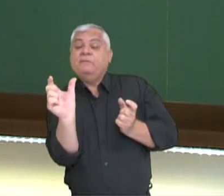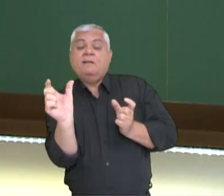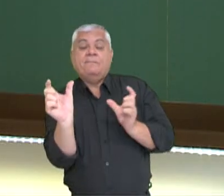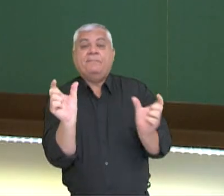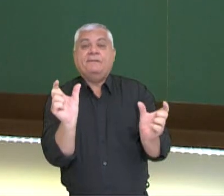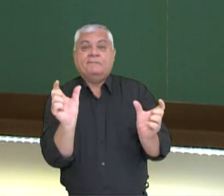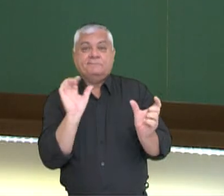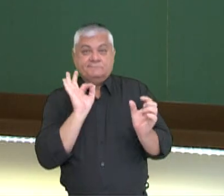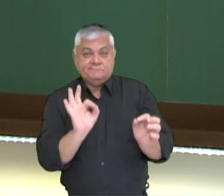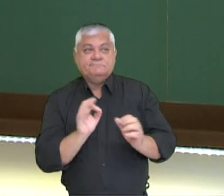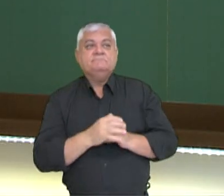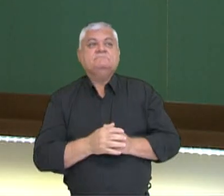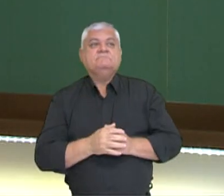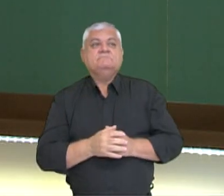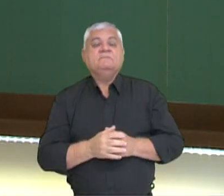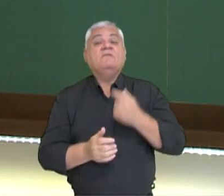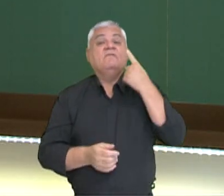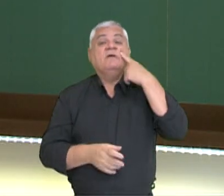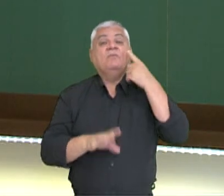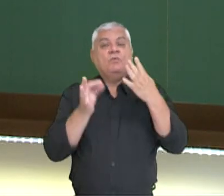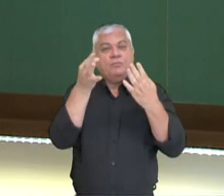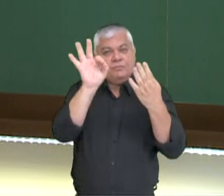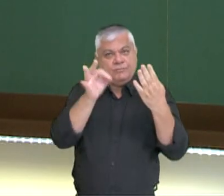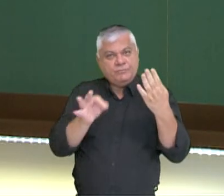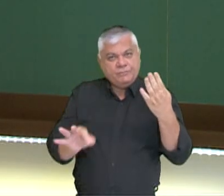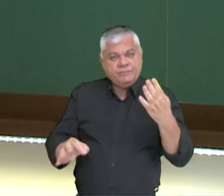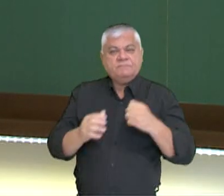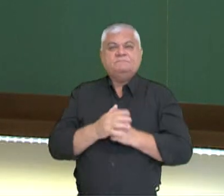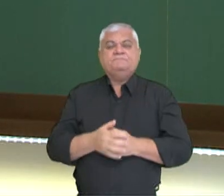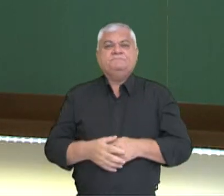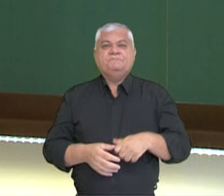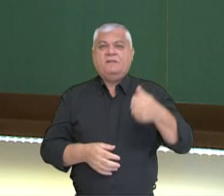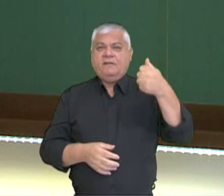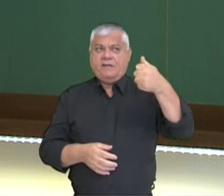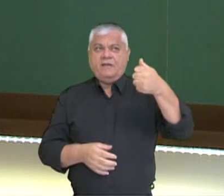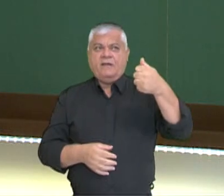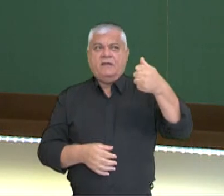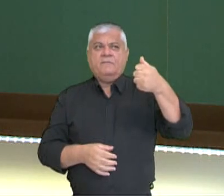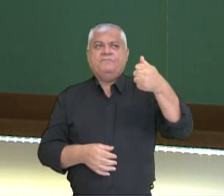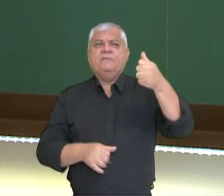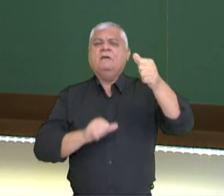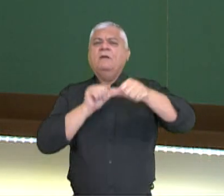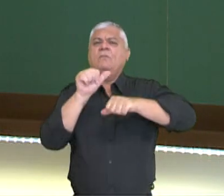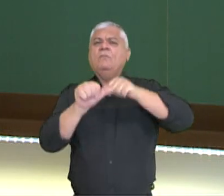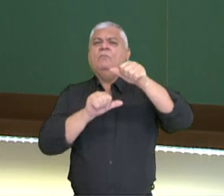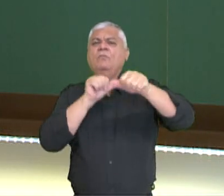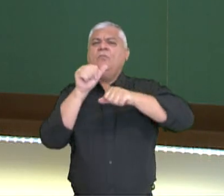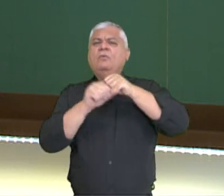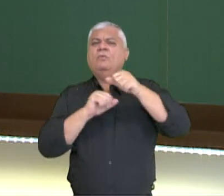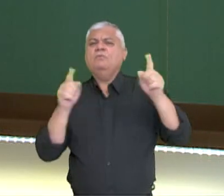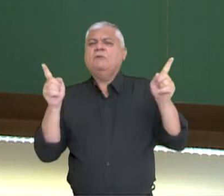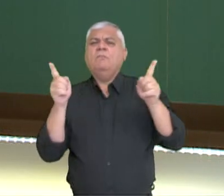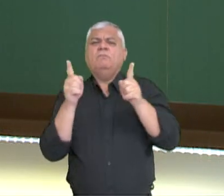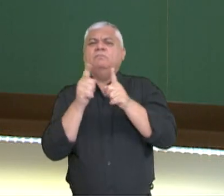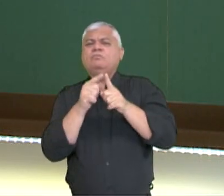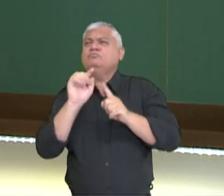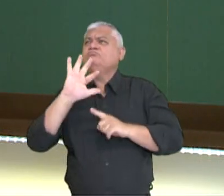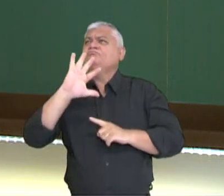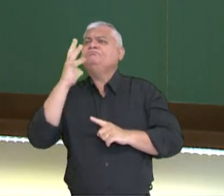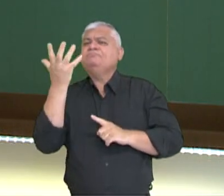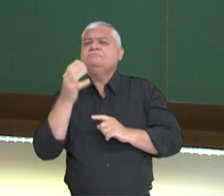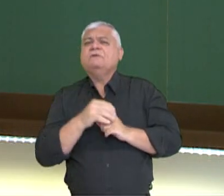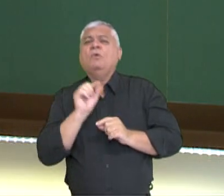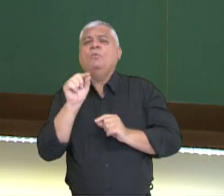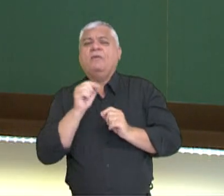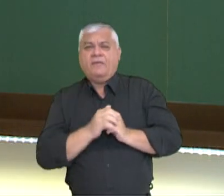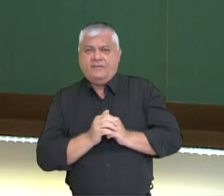algumas afirmações e vamos à correção delas, né? A primeira lá, mudança de curto prazo na atmosfera, de quem eu